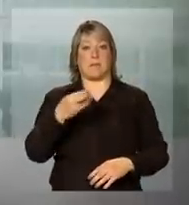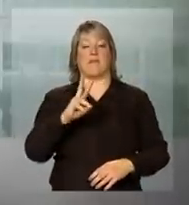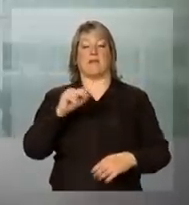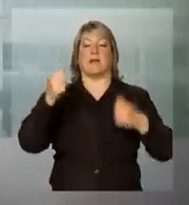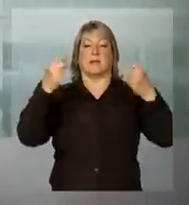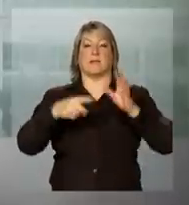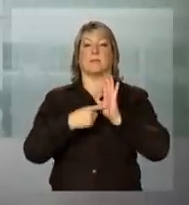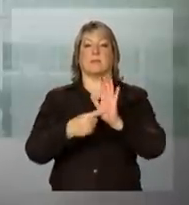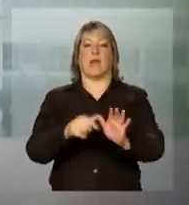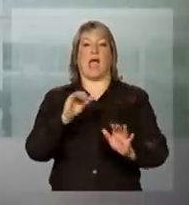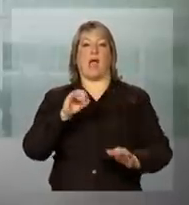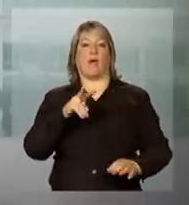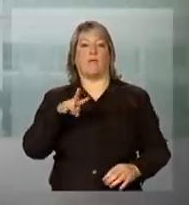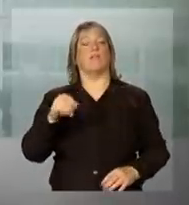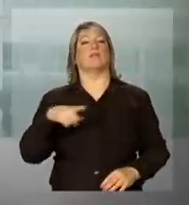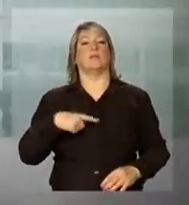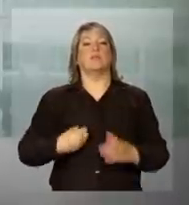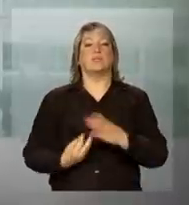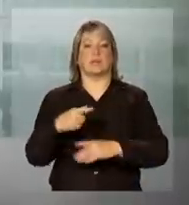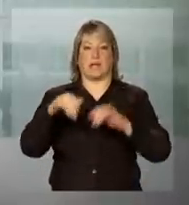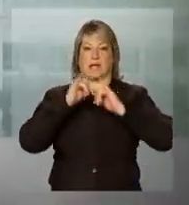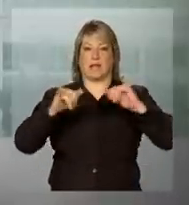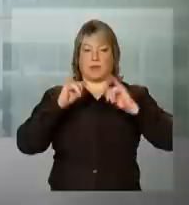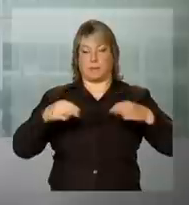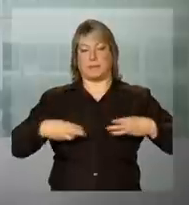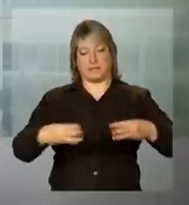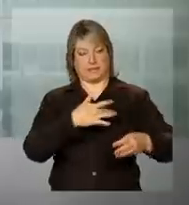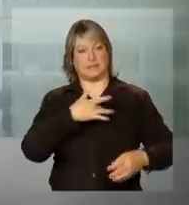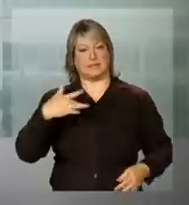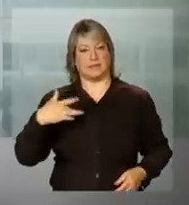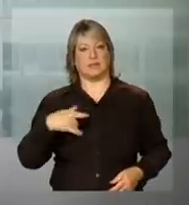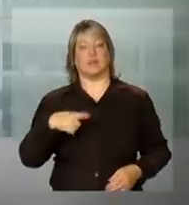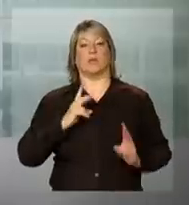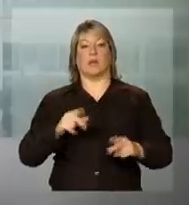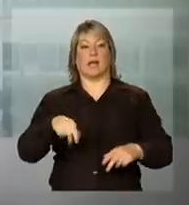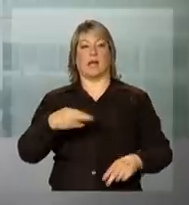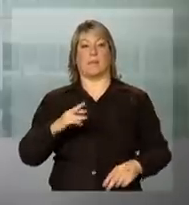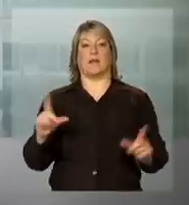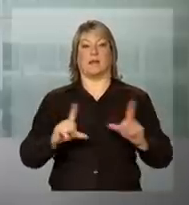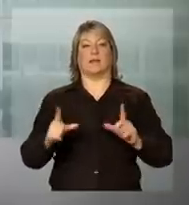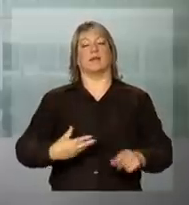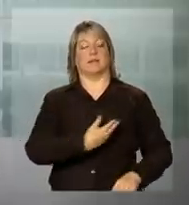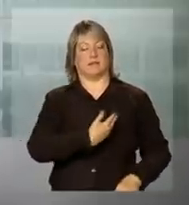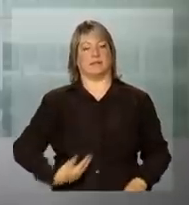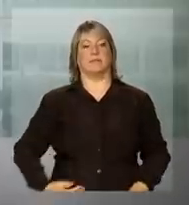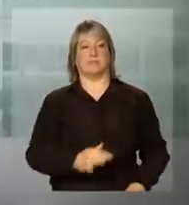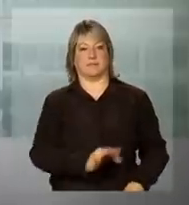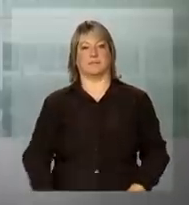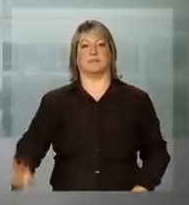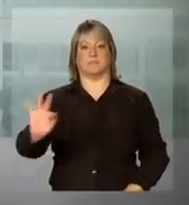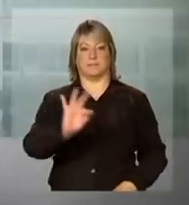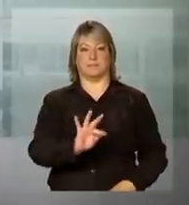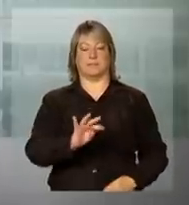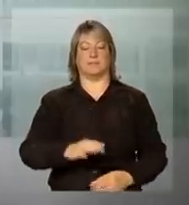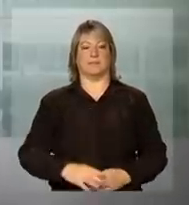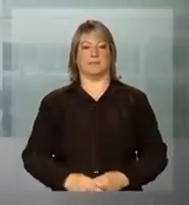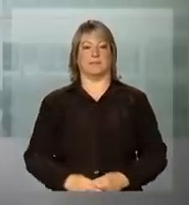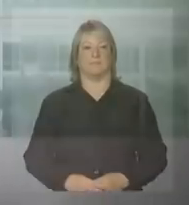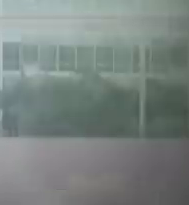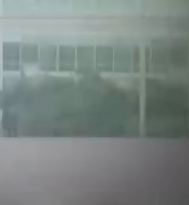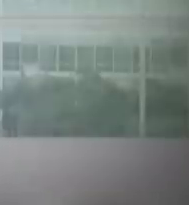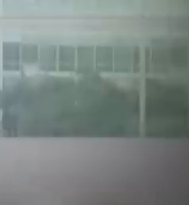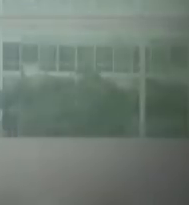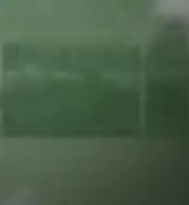transmitir ao vivo o lançamento da campanha do Ministério da Saúde Continue com a gente na NBR a TV do Governo